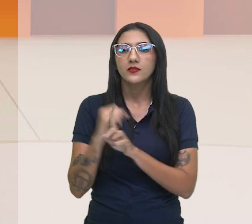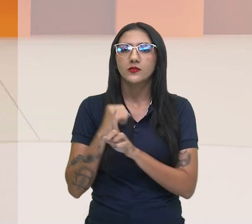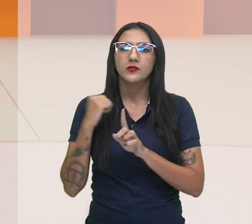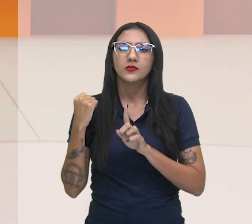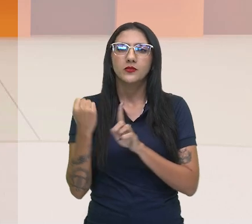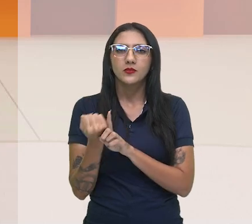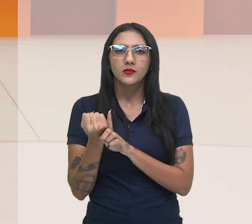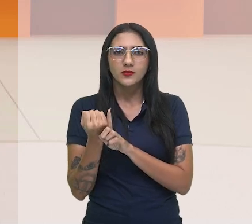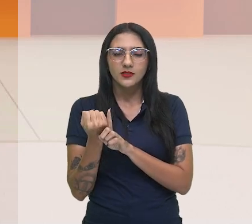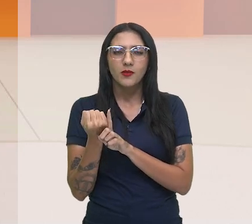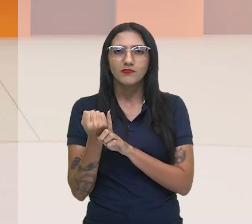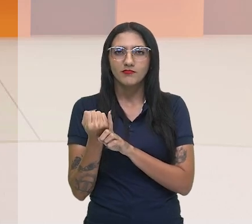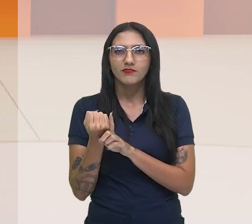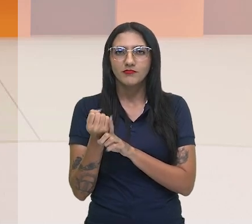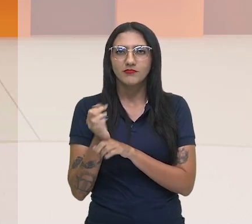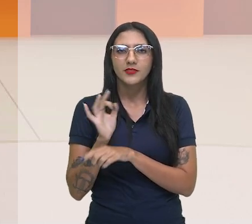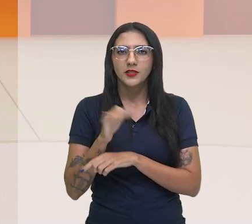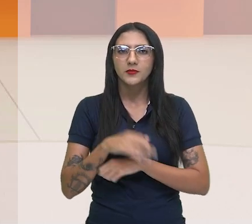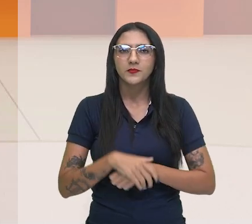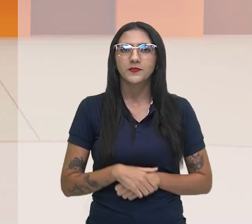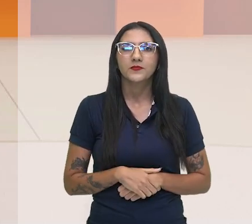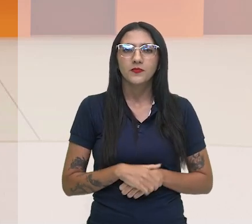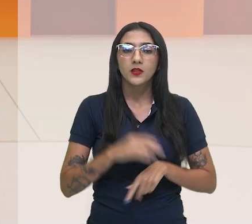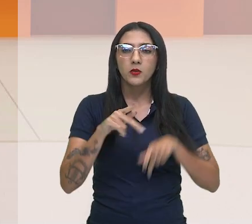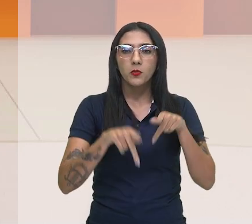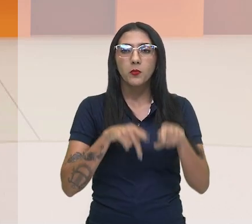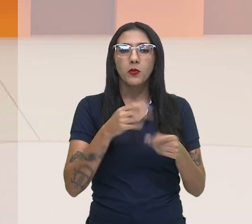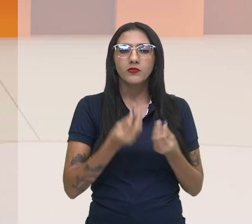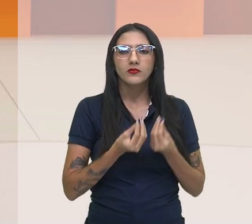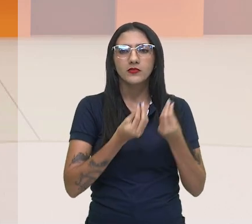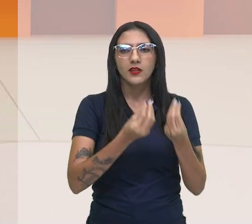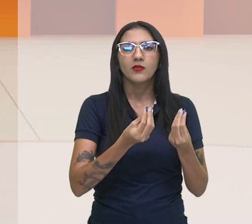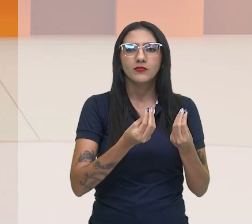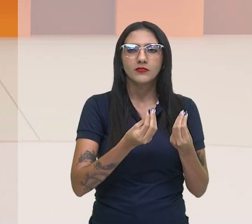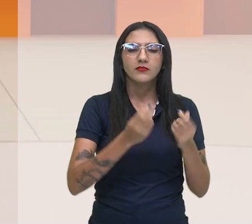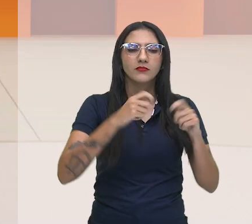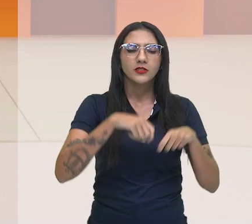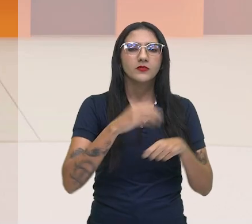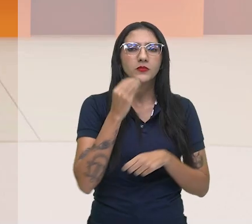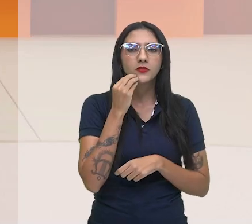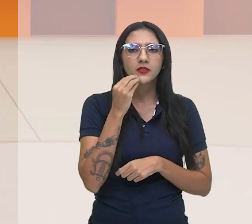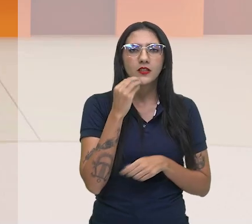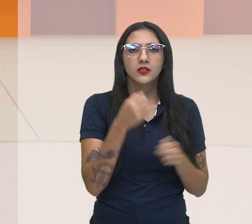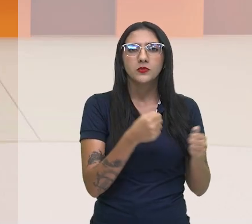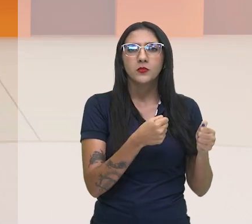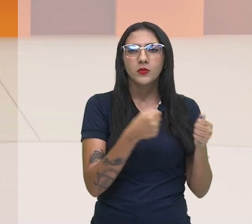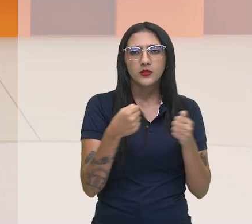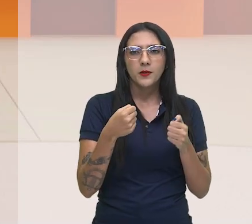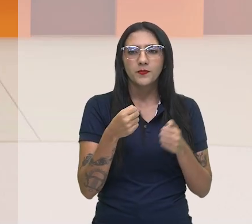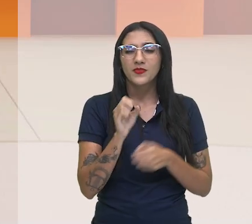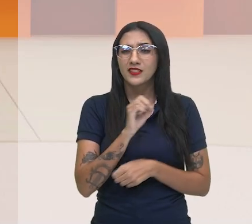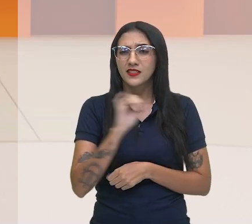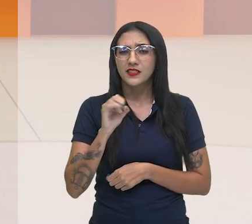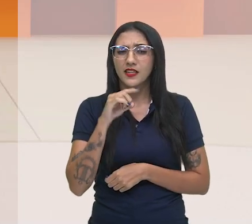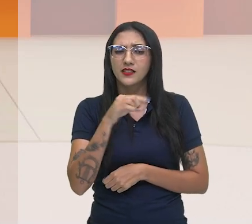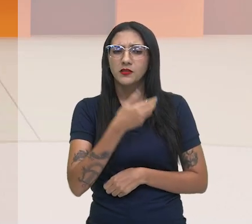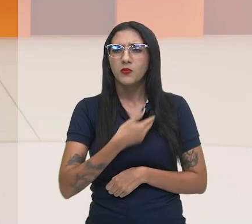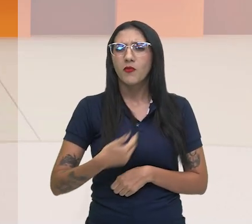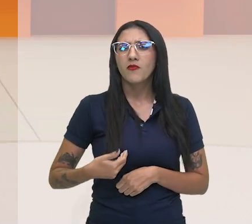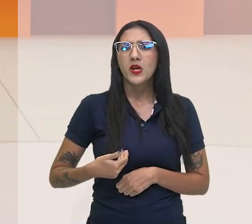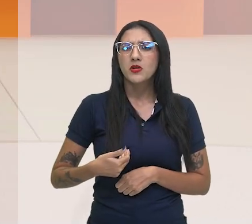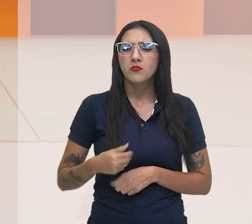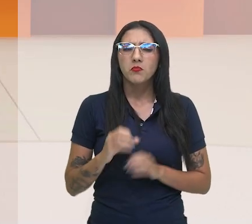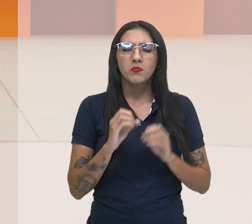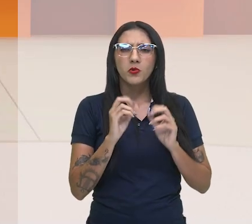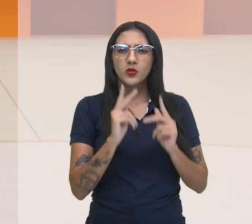legitimidade social. O povo deu essa legitimidade, tá bom? Se o governante se comportou bem, o